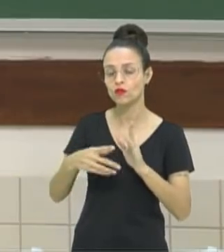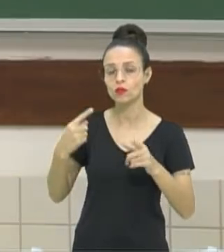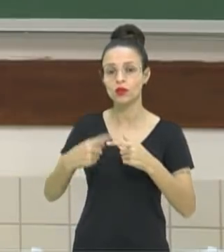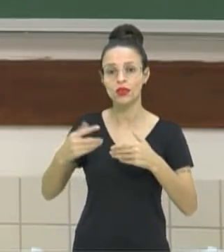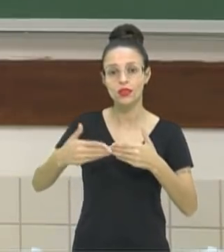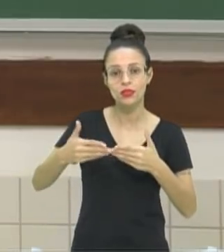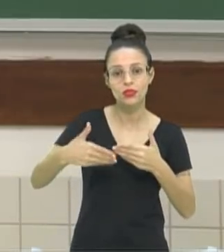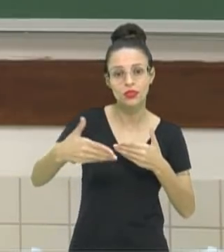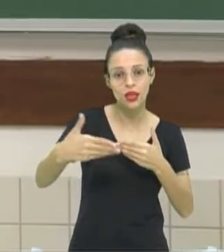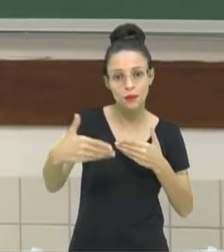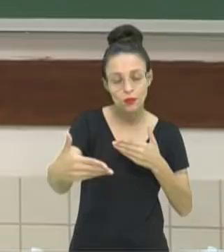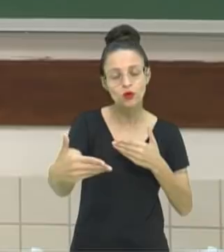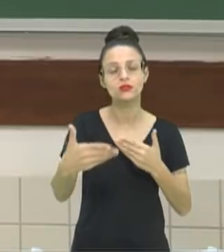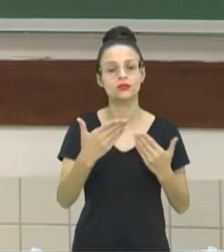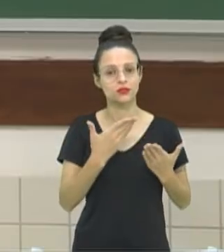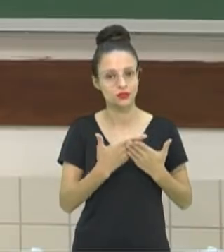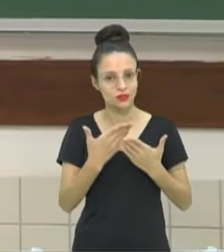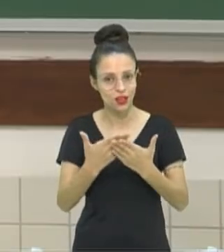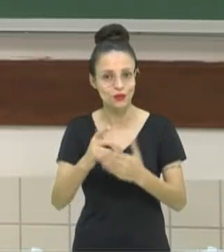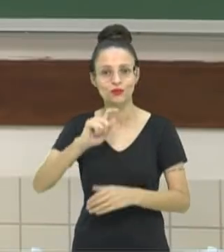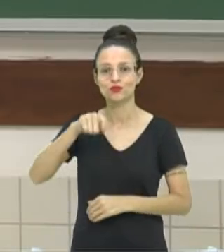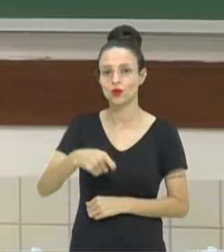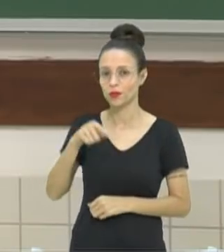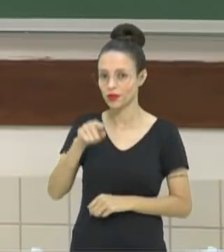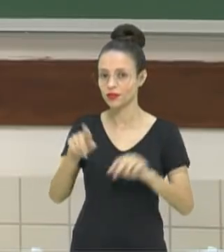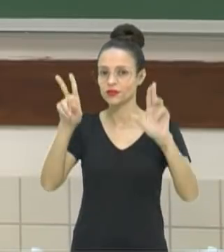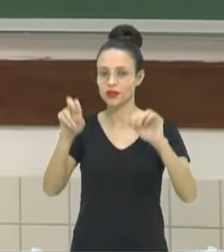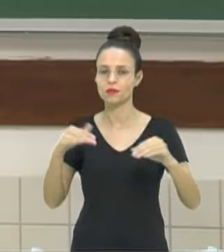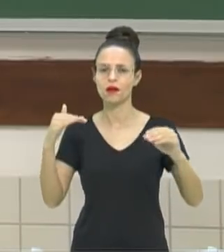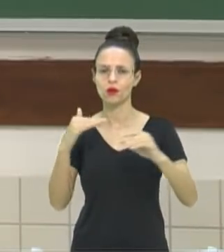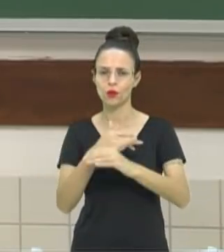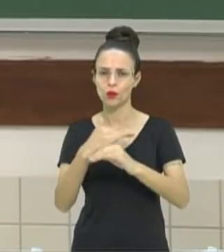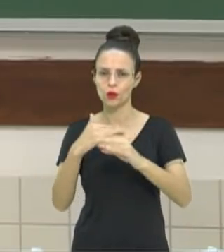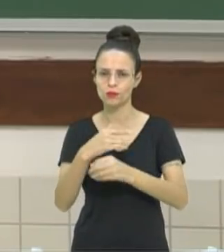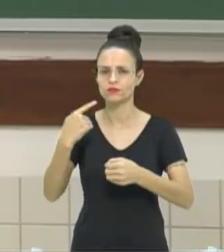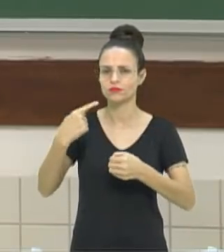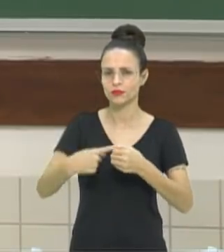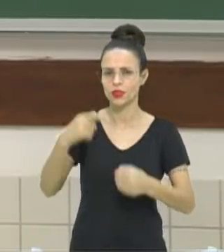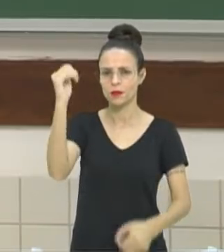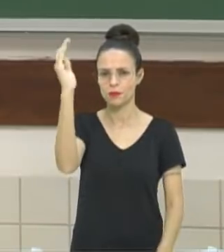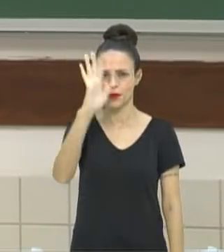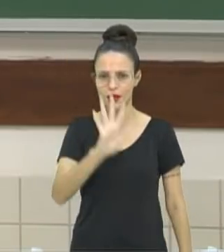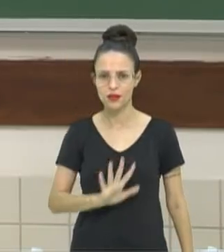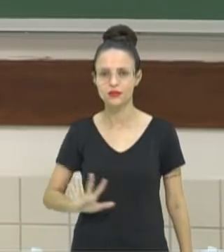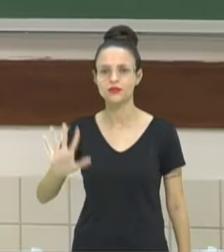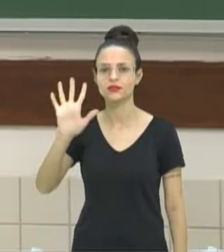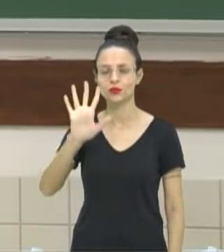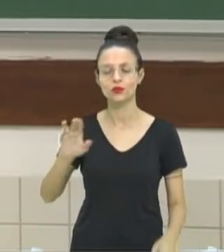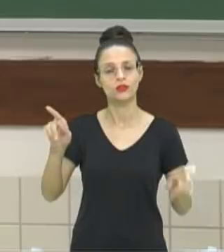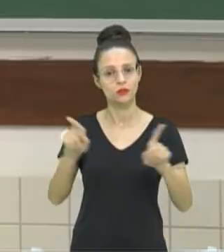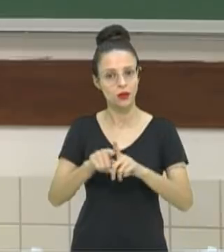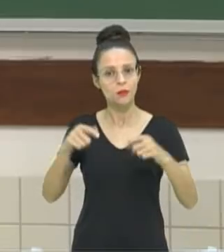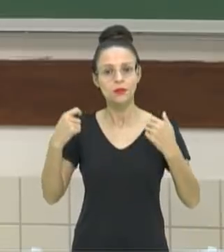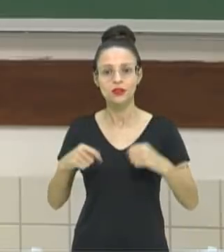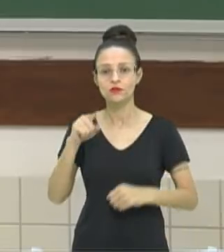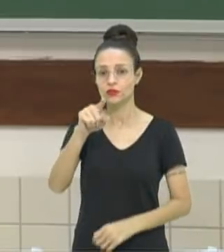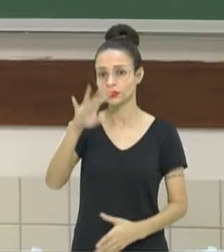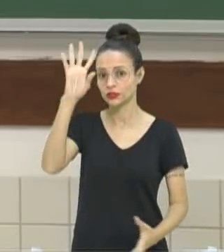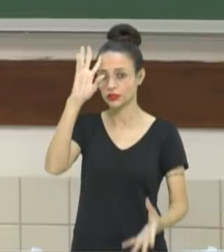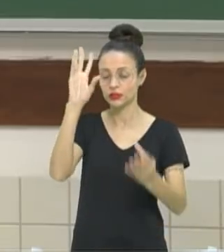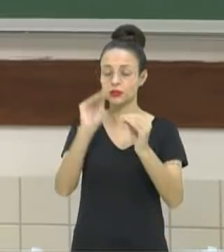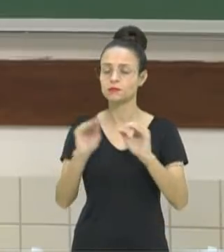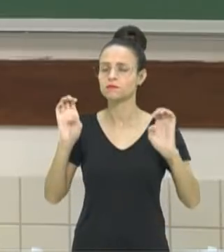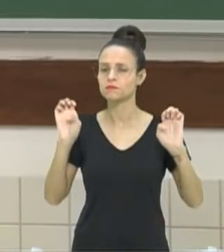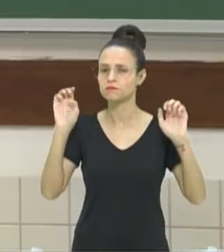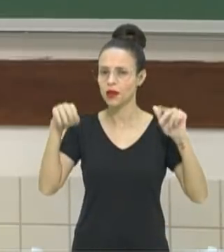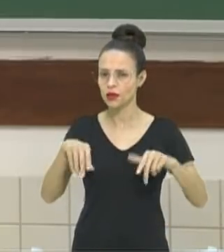vamos falar ao longo de várias aulas sobre urbanização do Brasil, sobre urbanização nas regiões, e é preciso vocês entenderem bem o